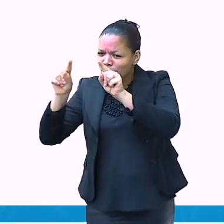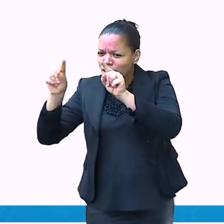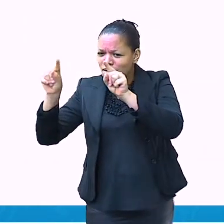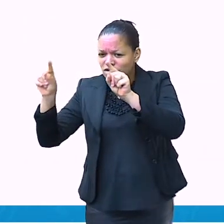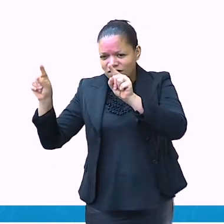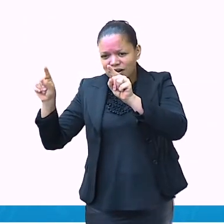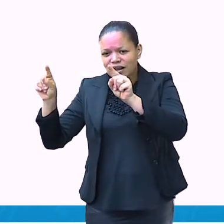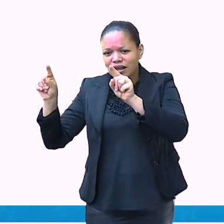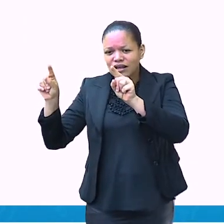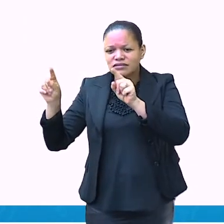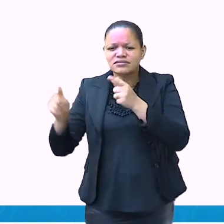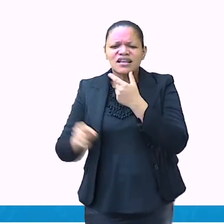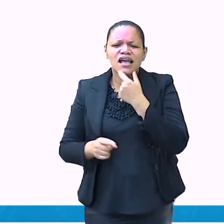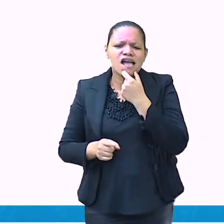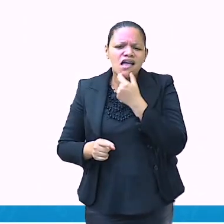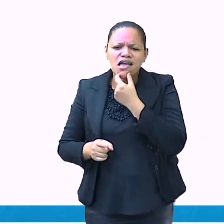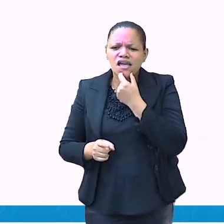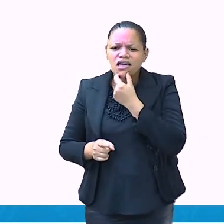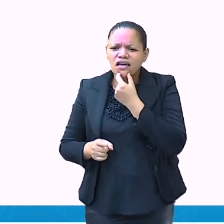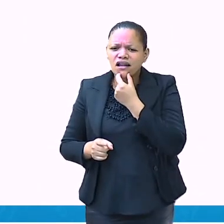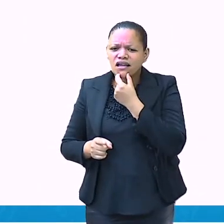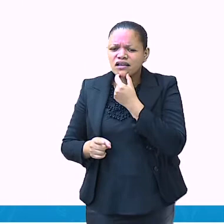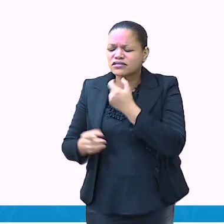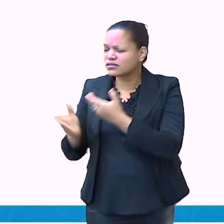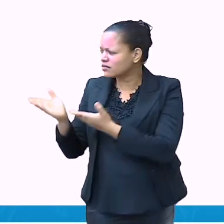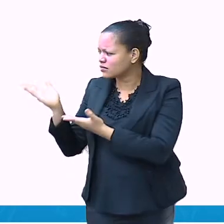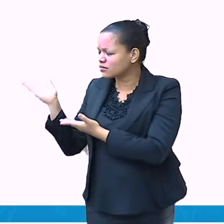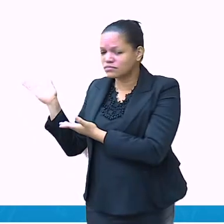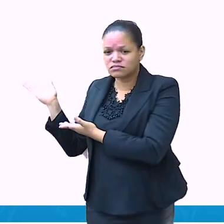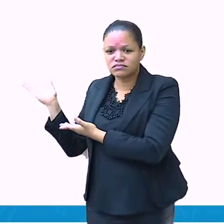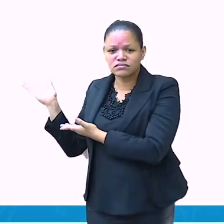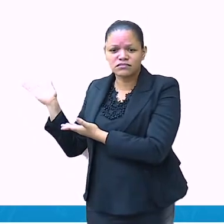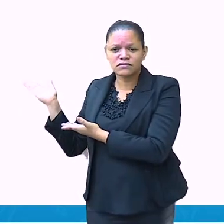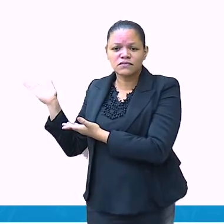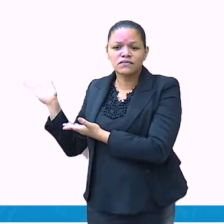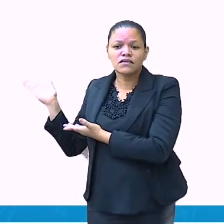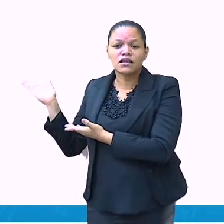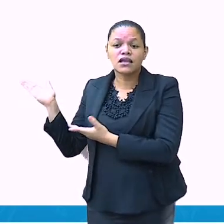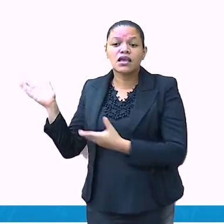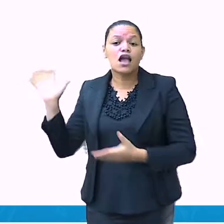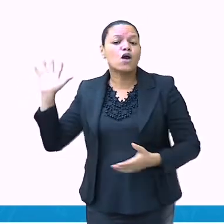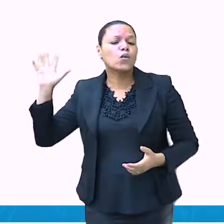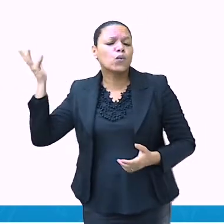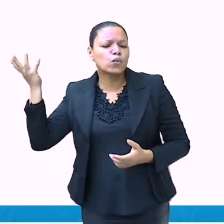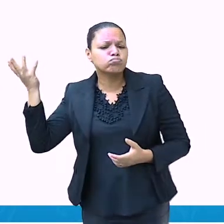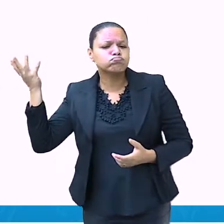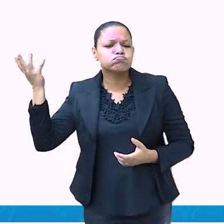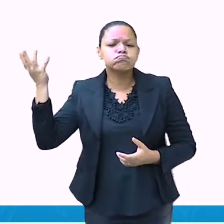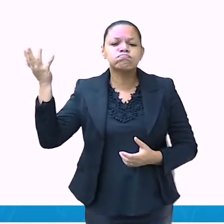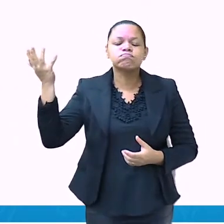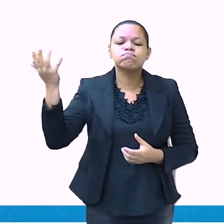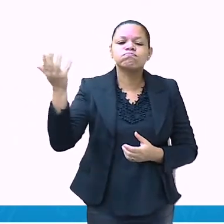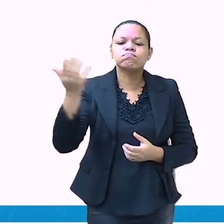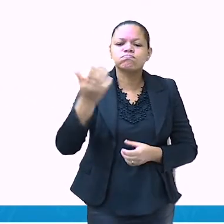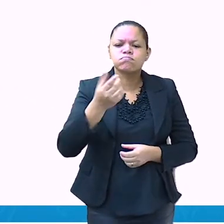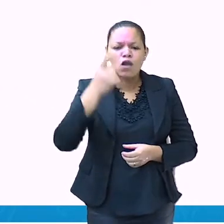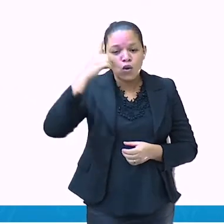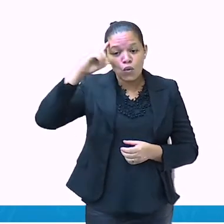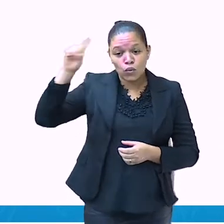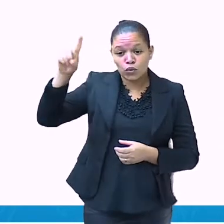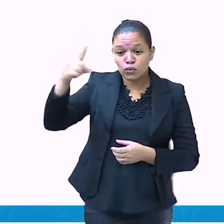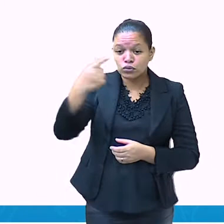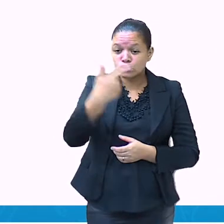1963. Então, foi 28 de agosto de 1963, este discurso que